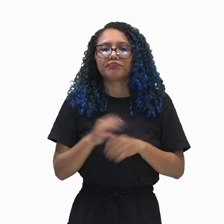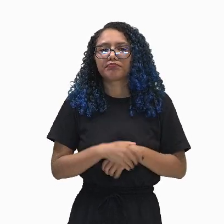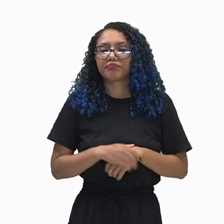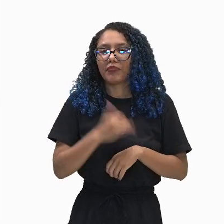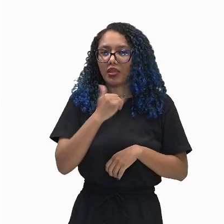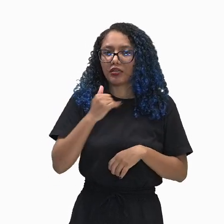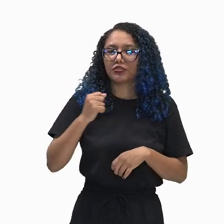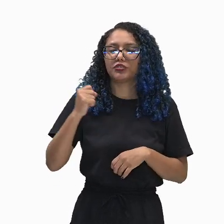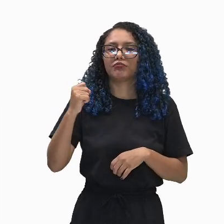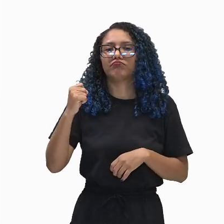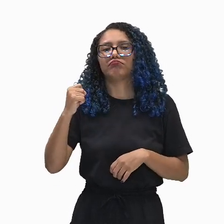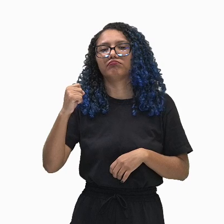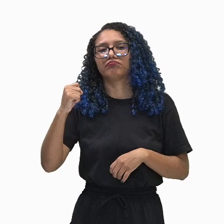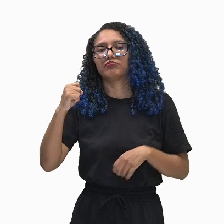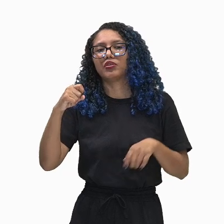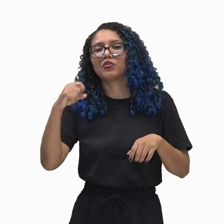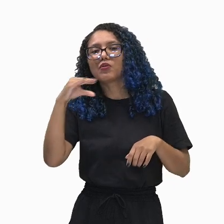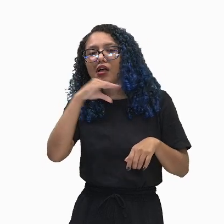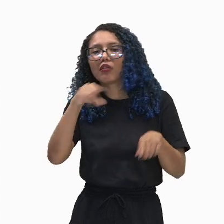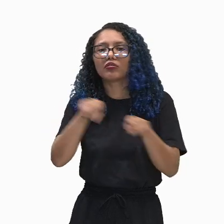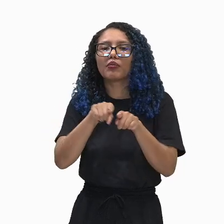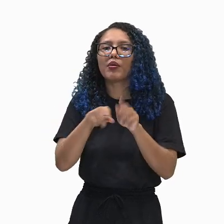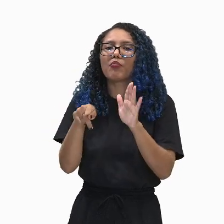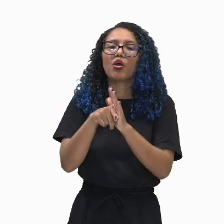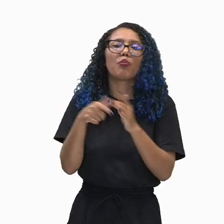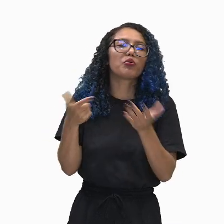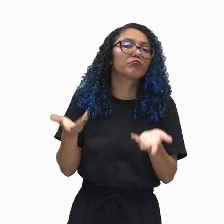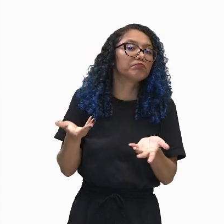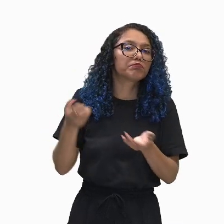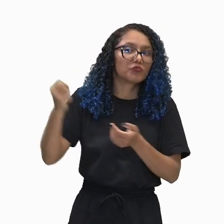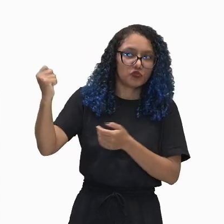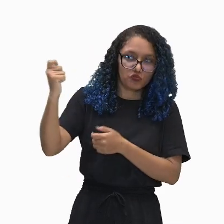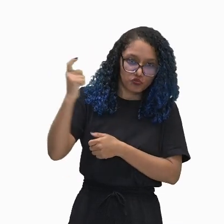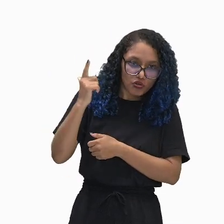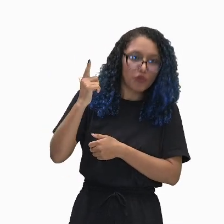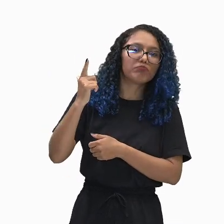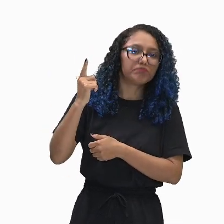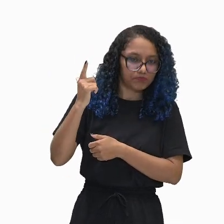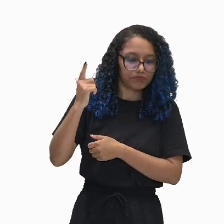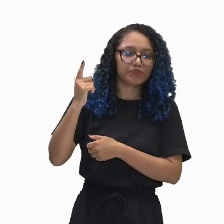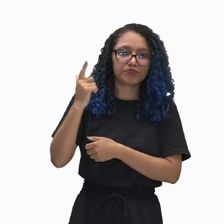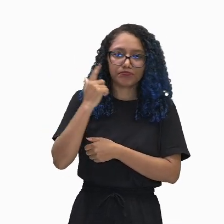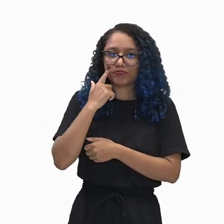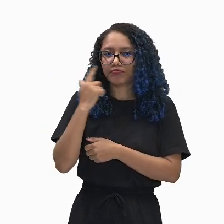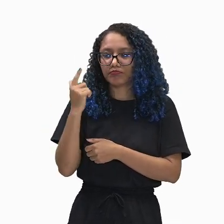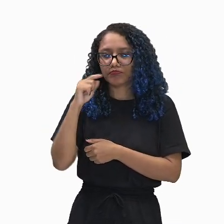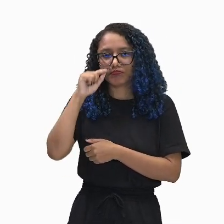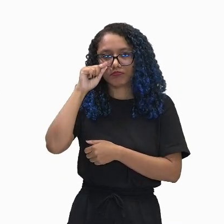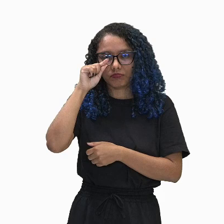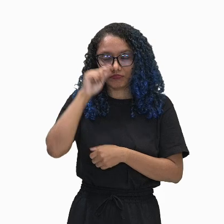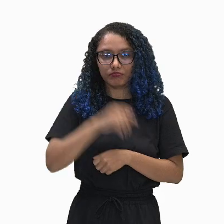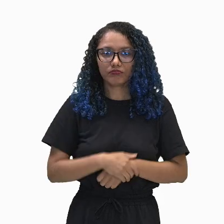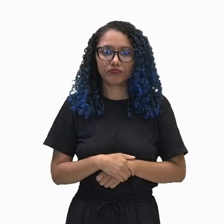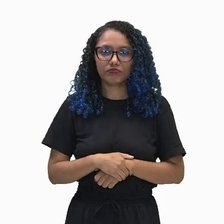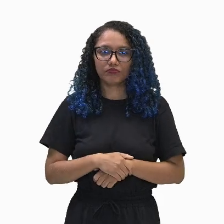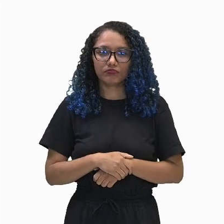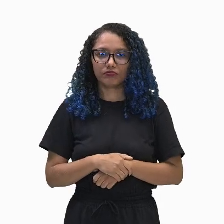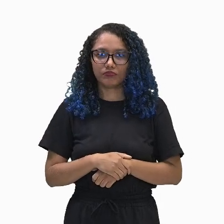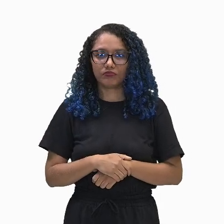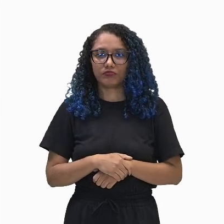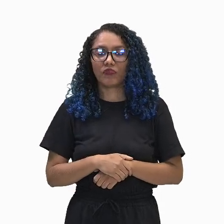calor são oriundos do Sol, então ele está sendo representado aí pelo Sol, que vai